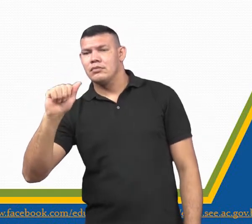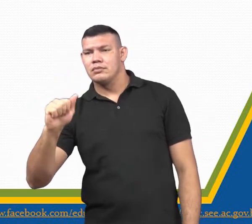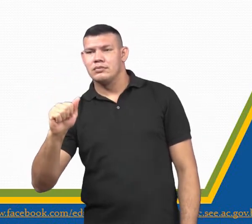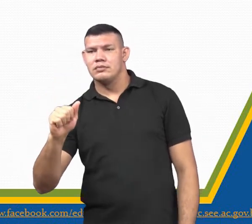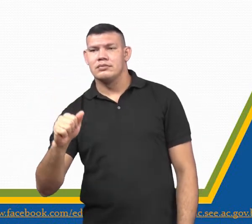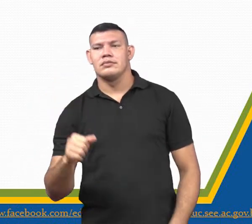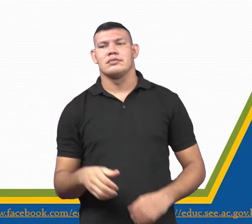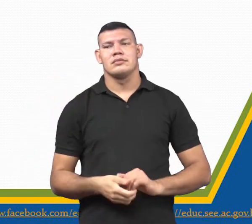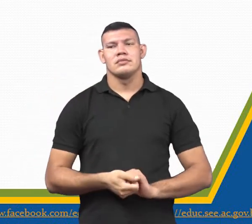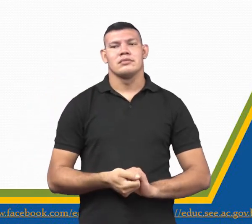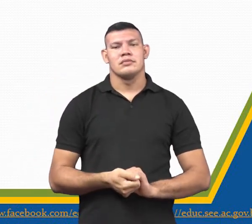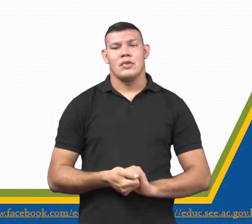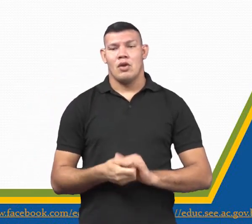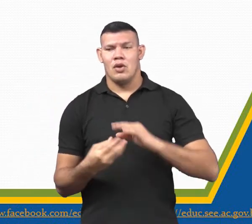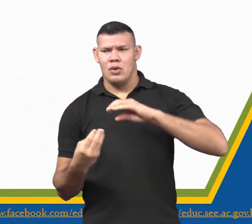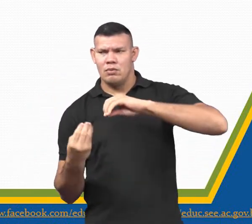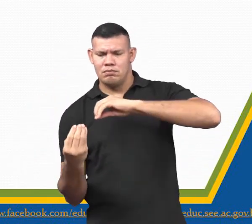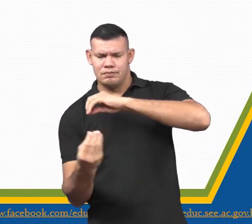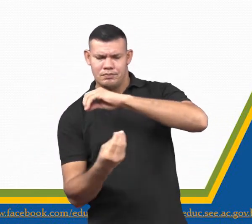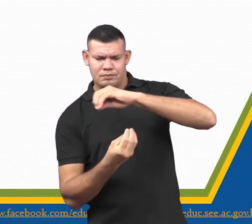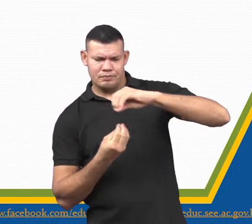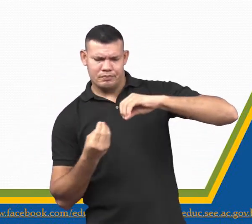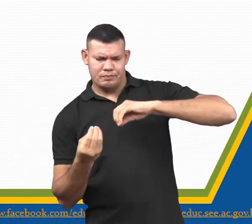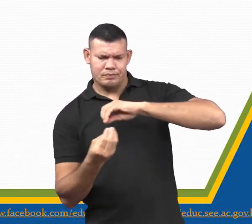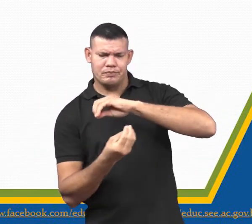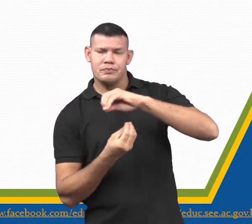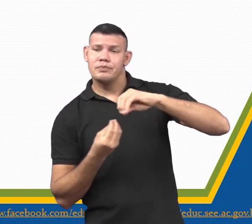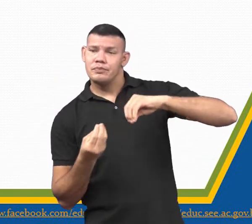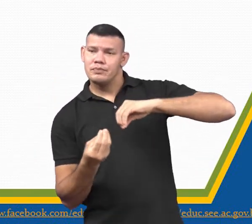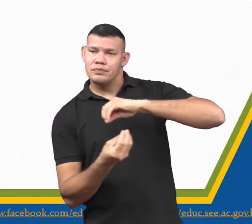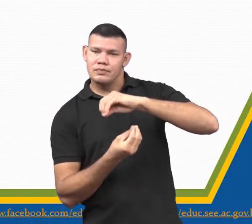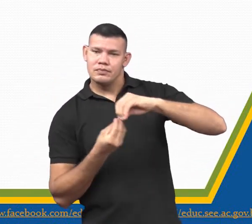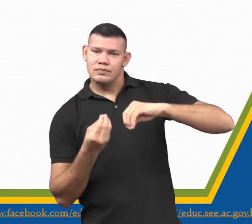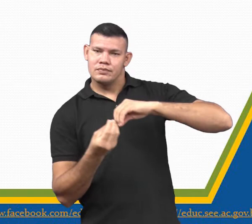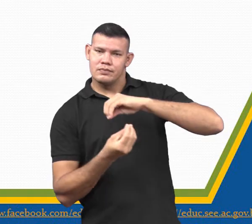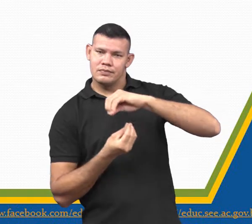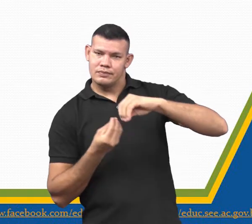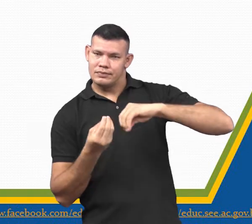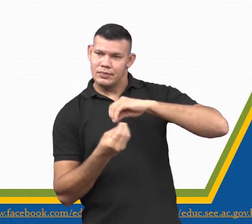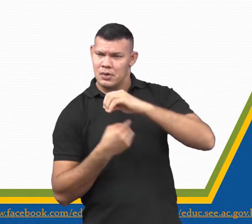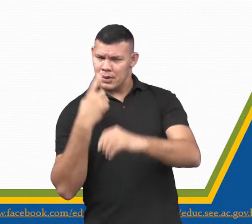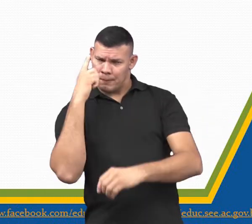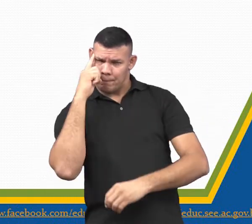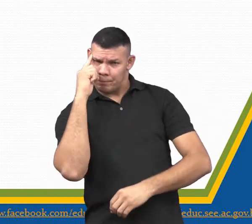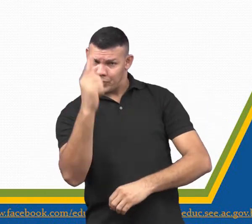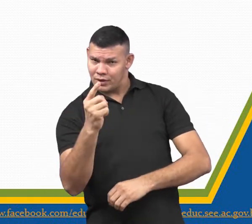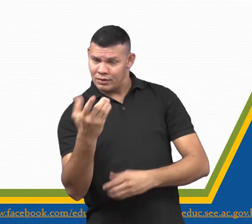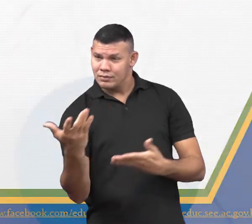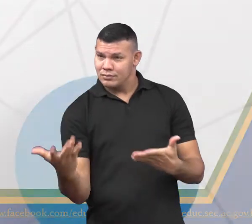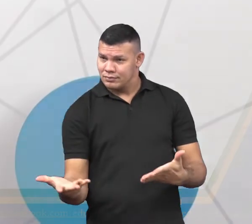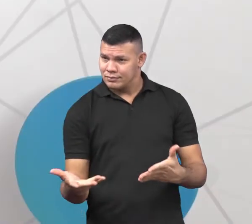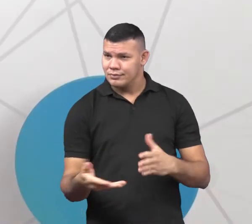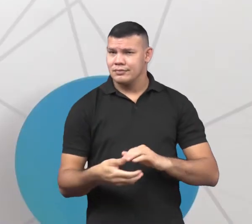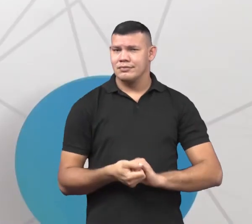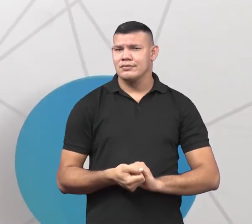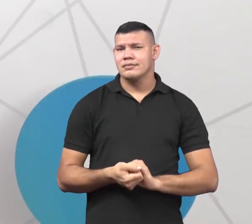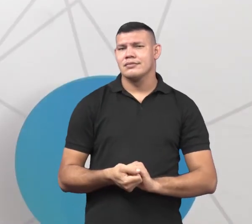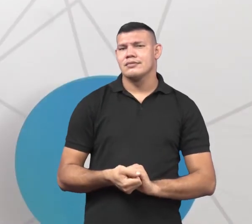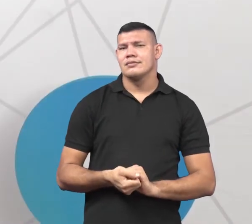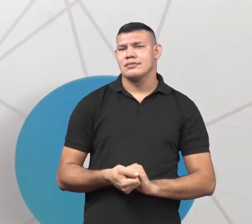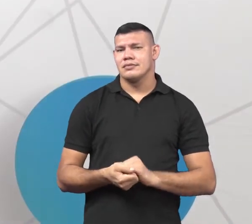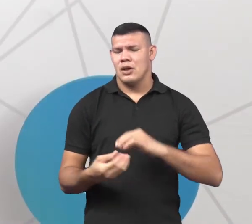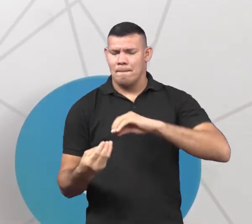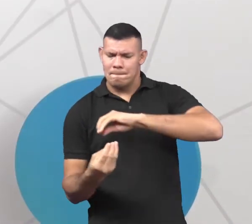com sal, com leite. Essa palavra mescle também está dando uma instrução para a gente, certo? Em português